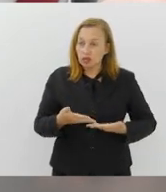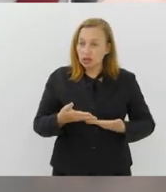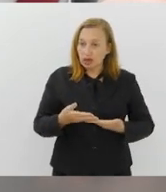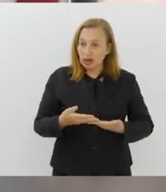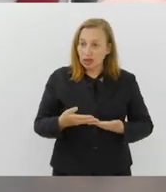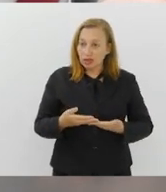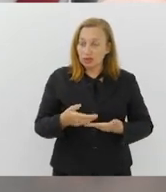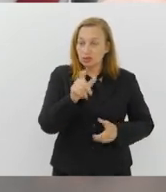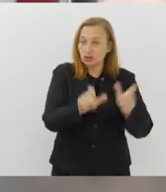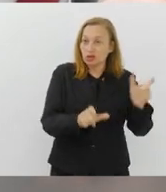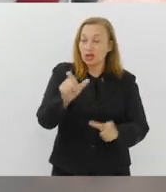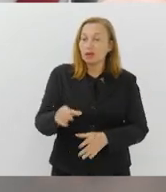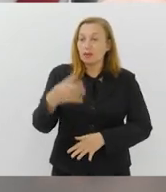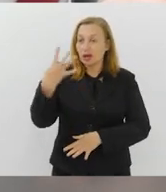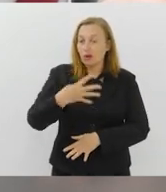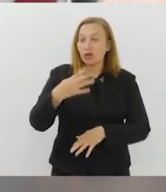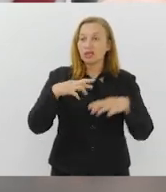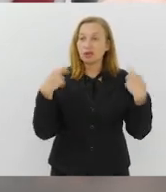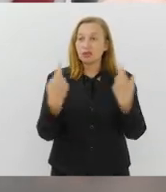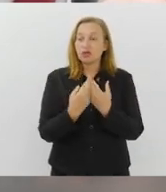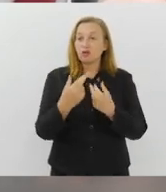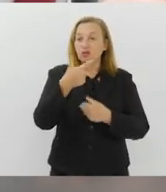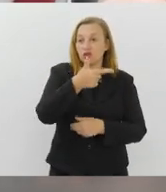ordinária, que vai acontecer no dia 29 de agosto.